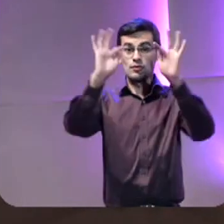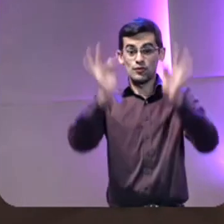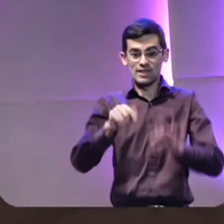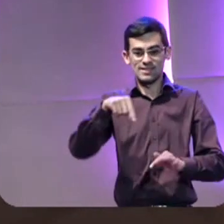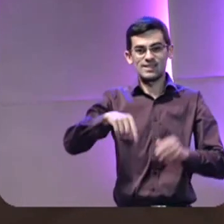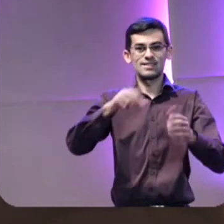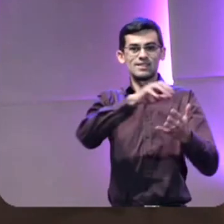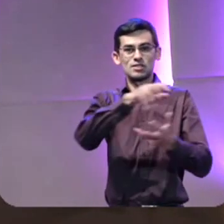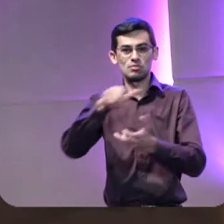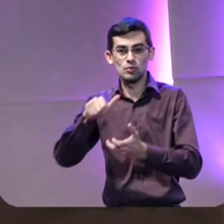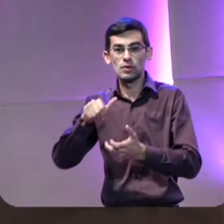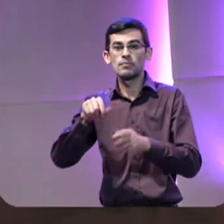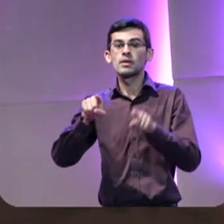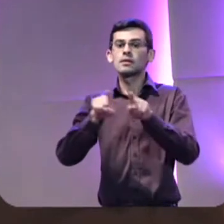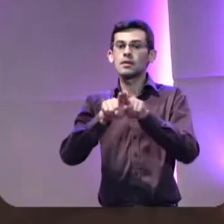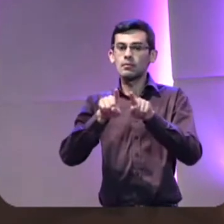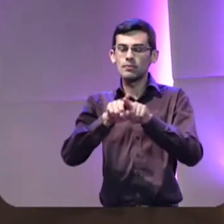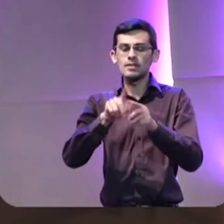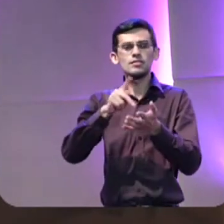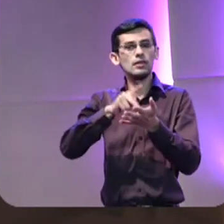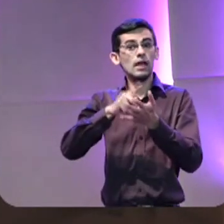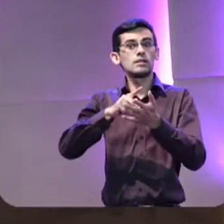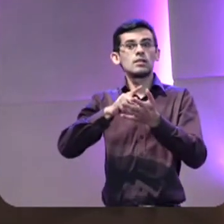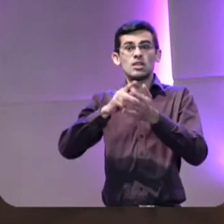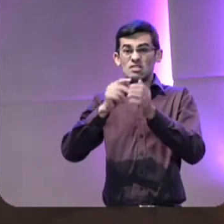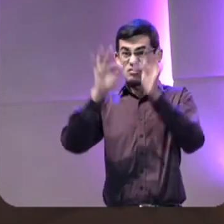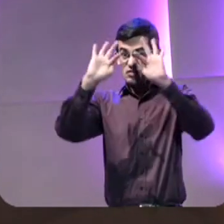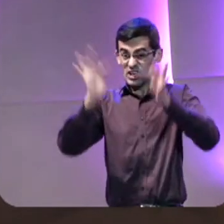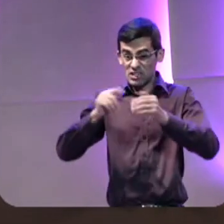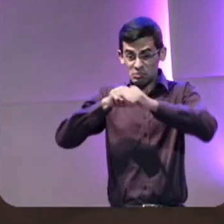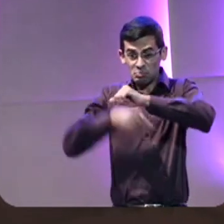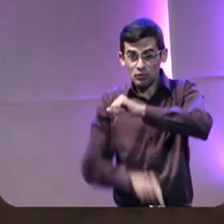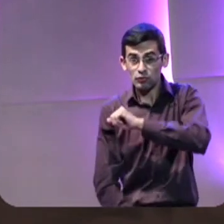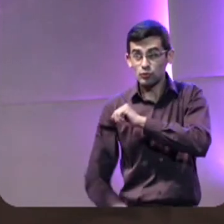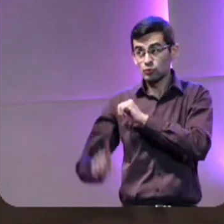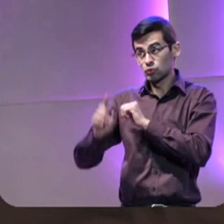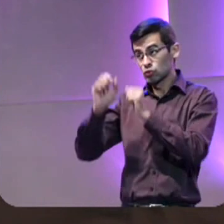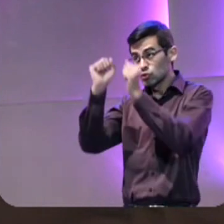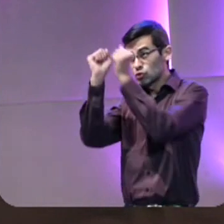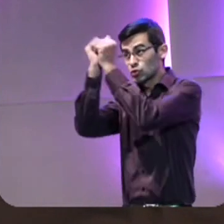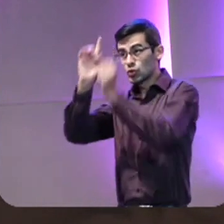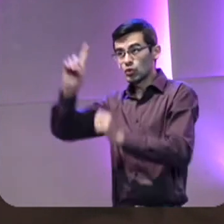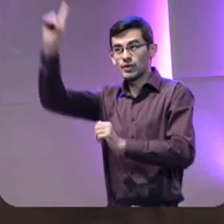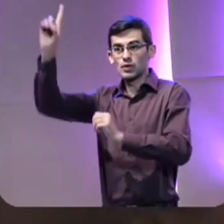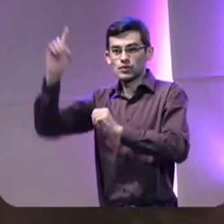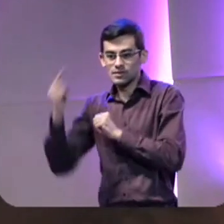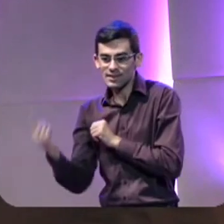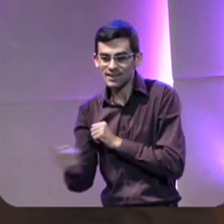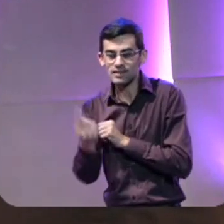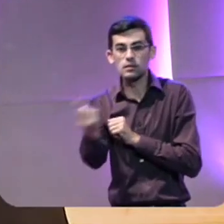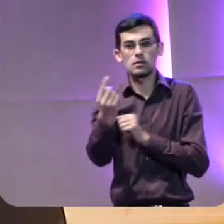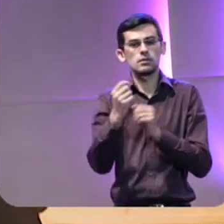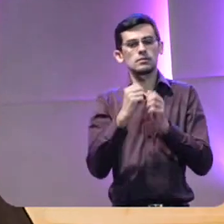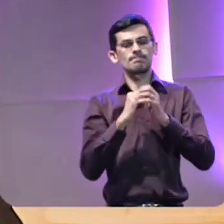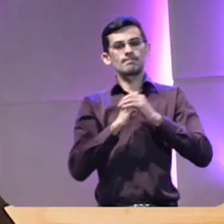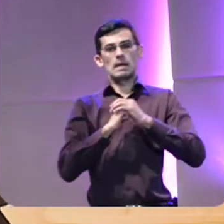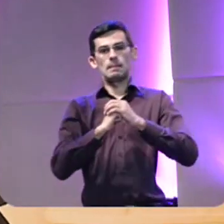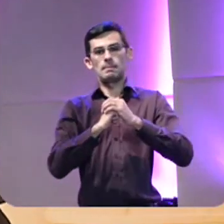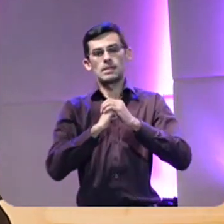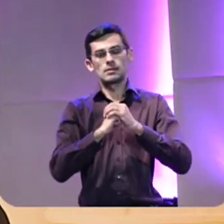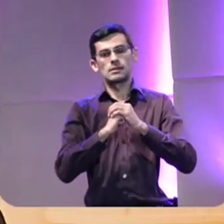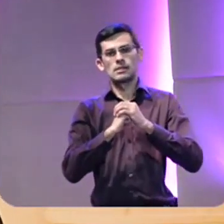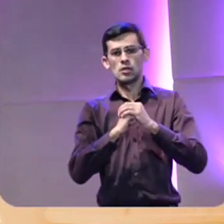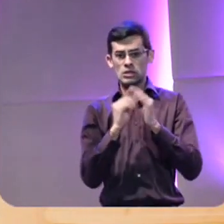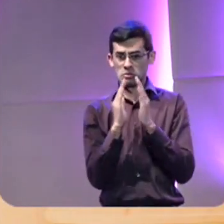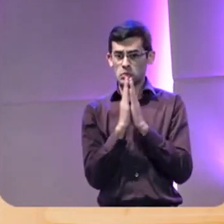nesta vida e sumamente feliz contigo na eternidade. Amém.